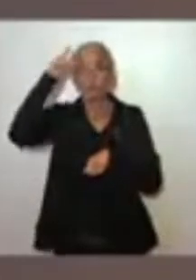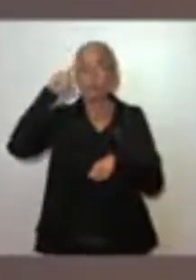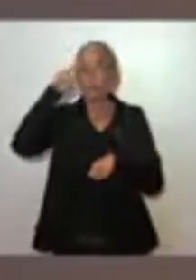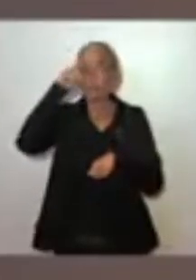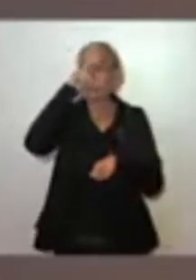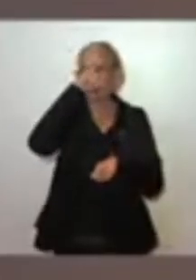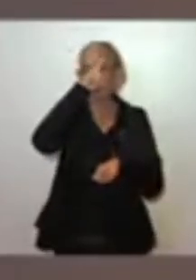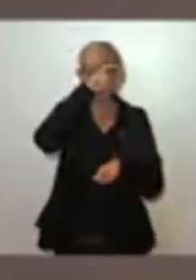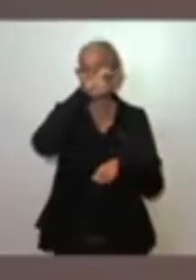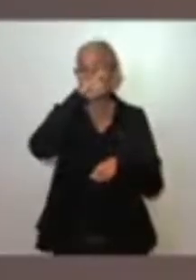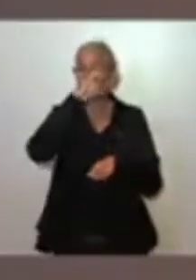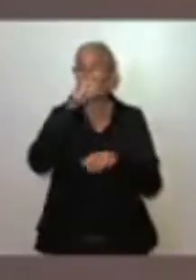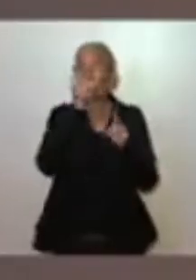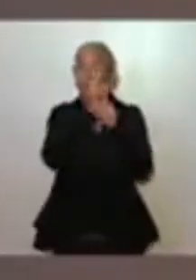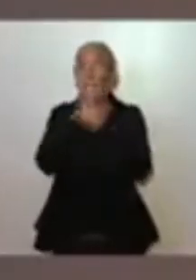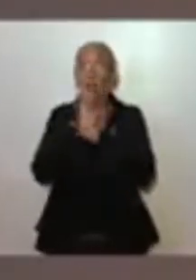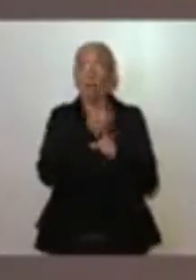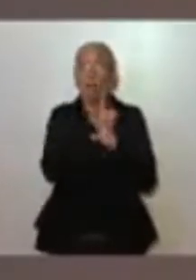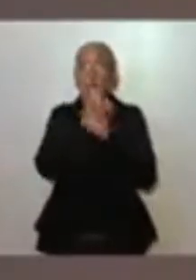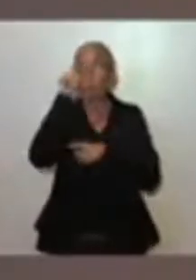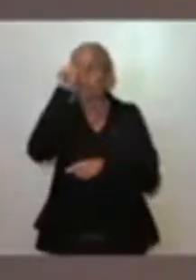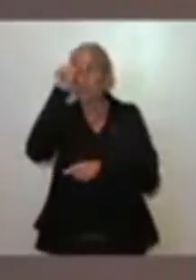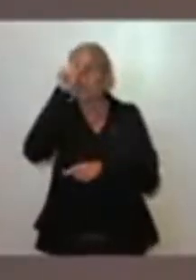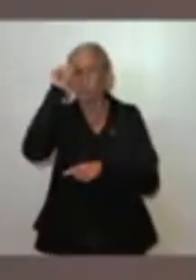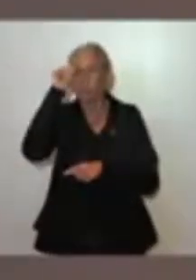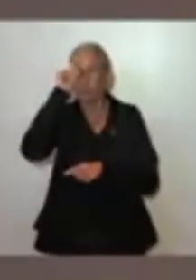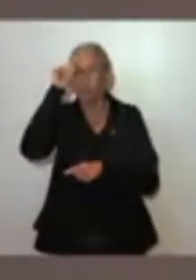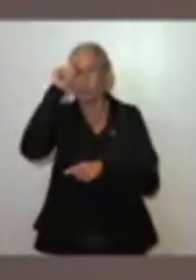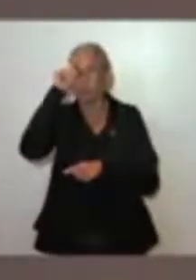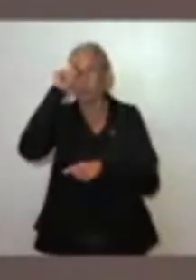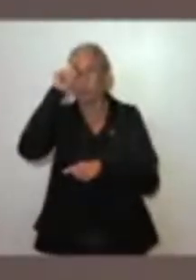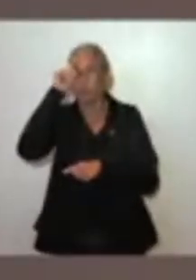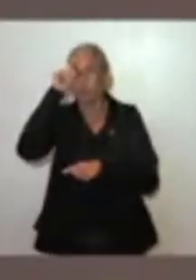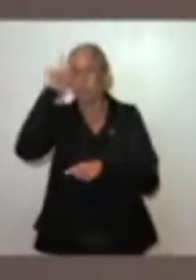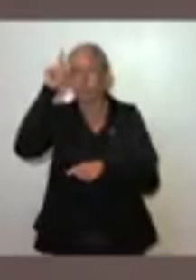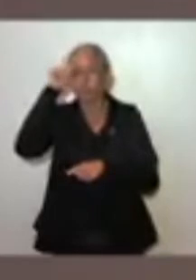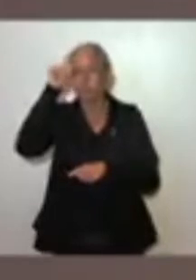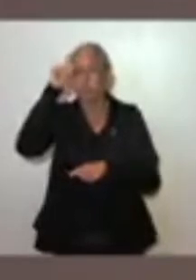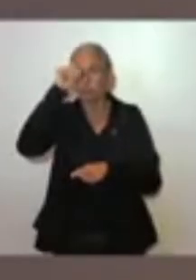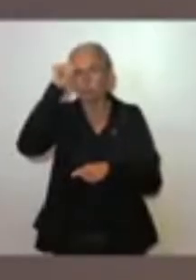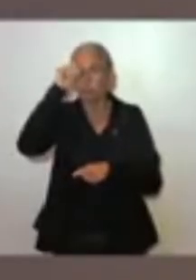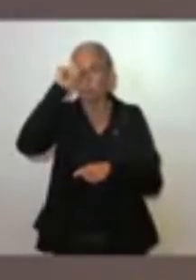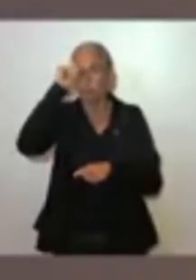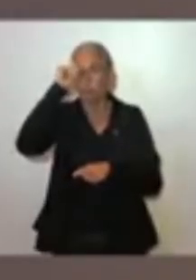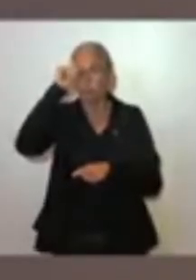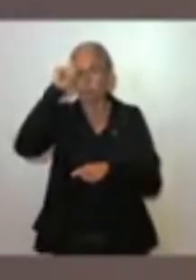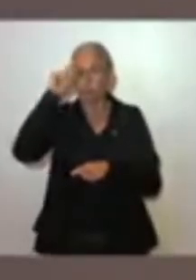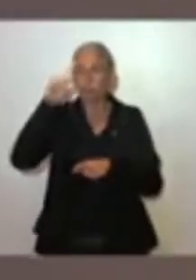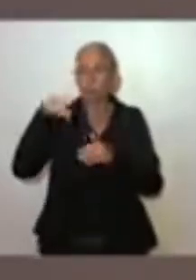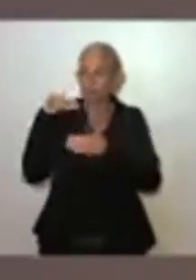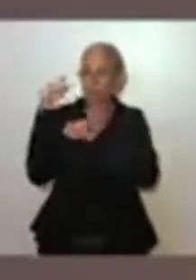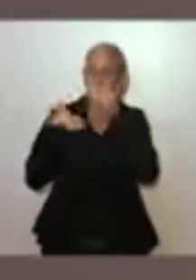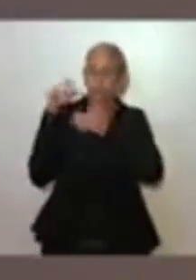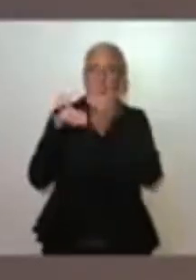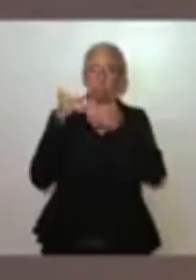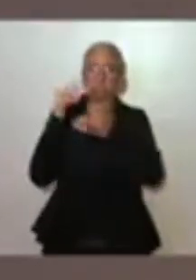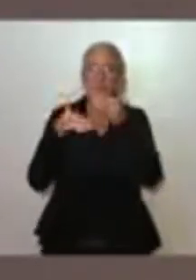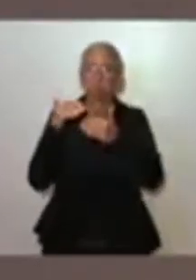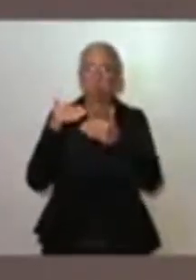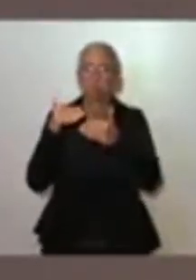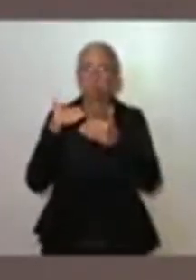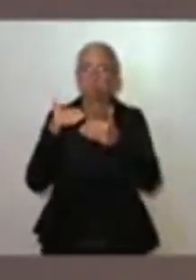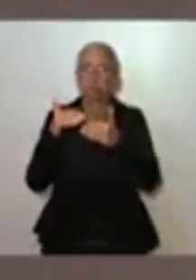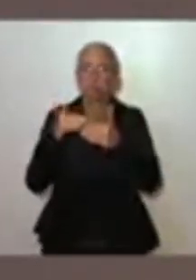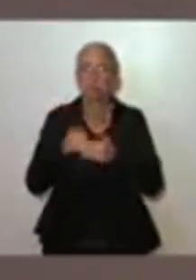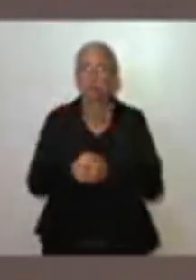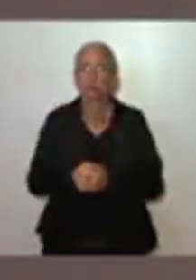que elas enfrentam no dia a dia e quase diariamente e decorrente da cor da pele